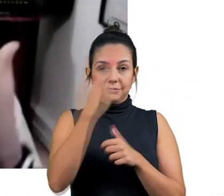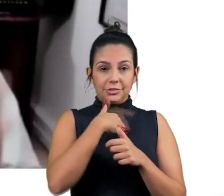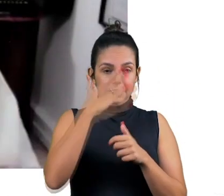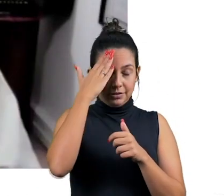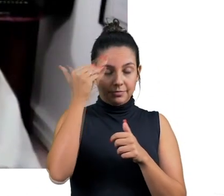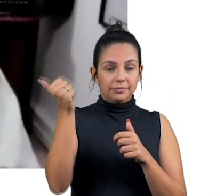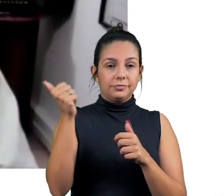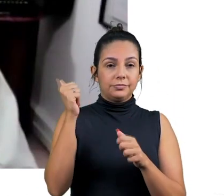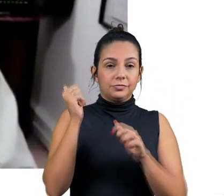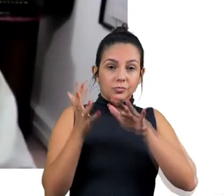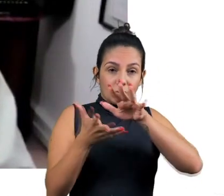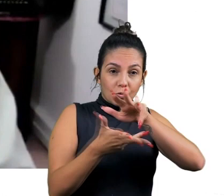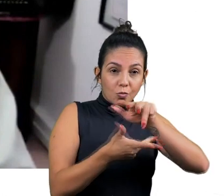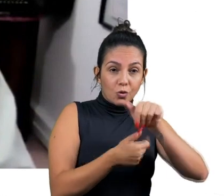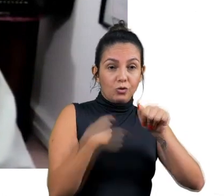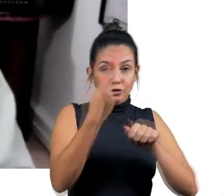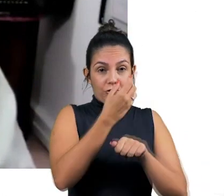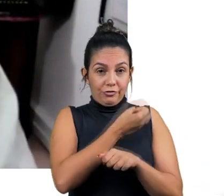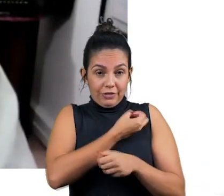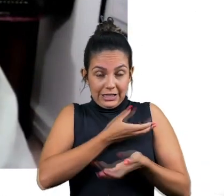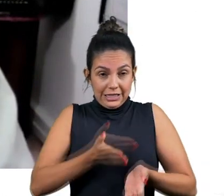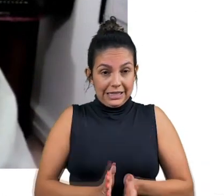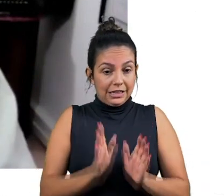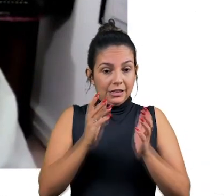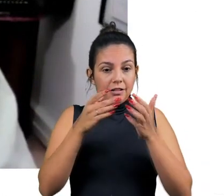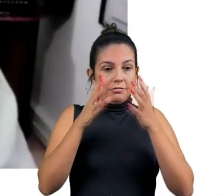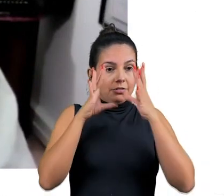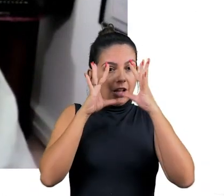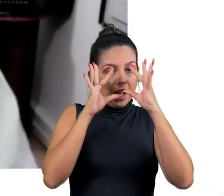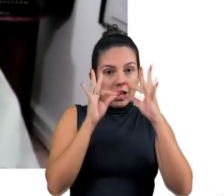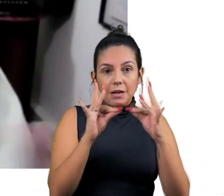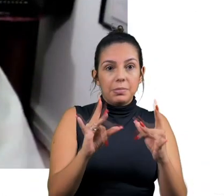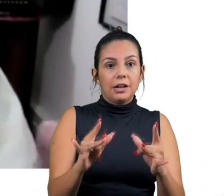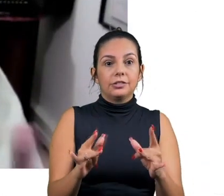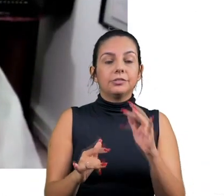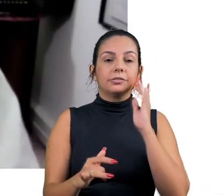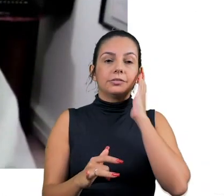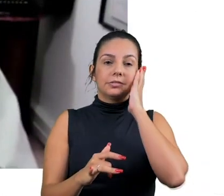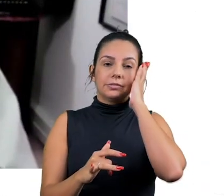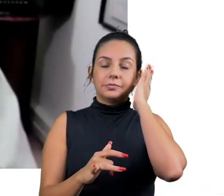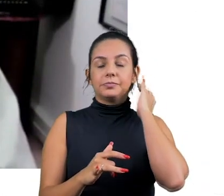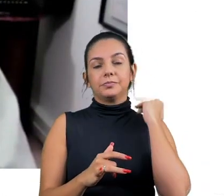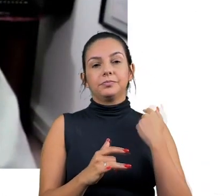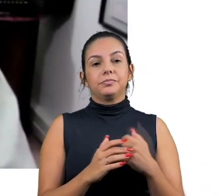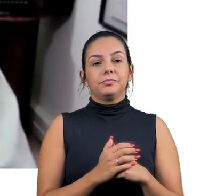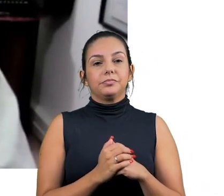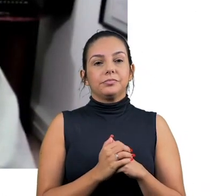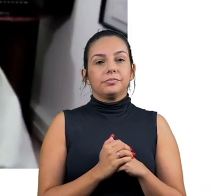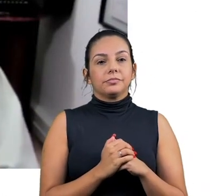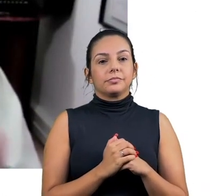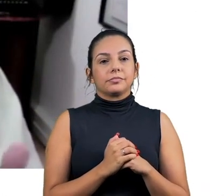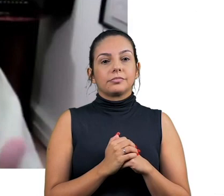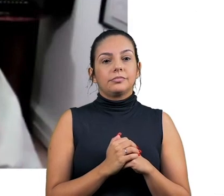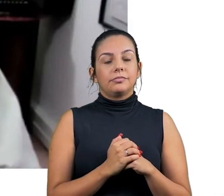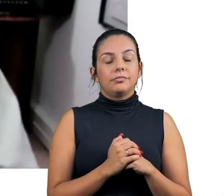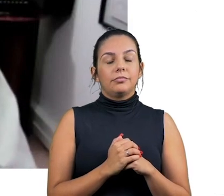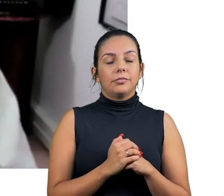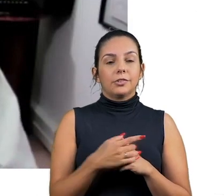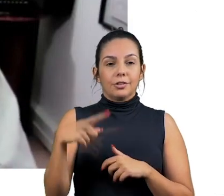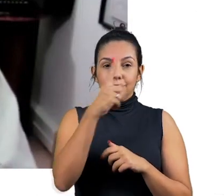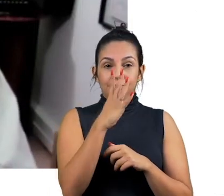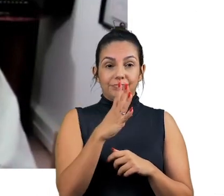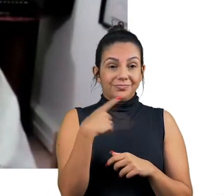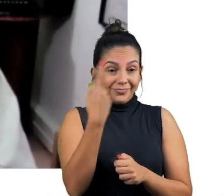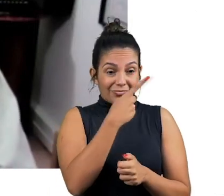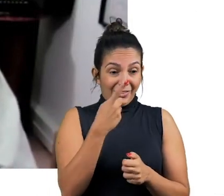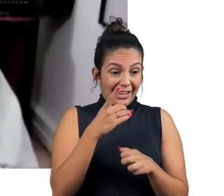é o seguinte, é que o mundo no qual a gente nasceu está desmoronando, está acabando. E isso produz uma